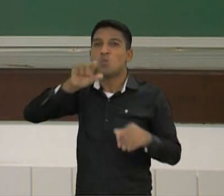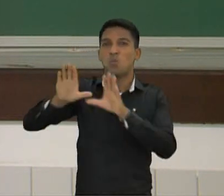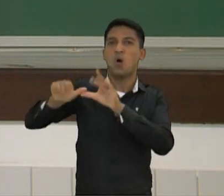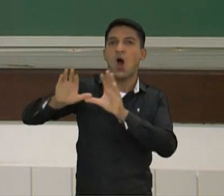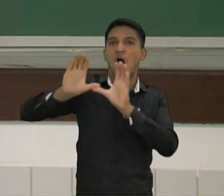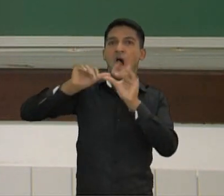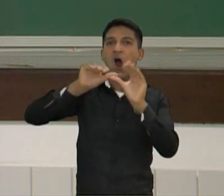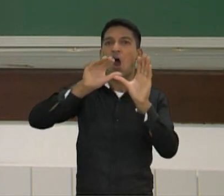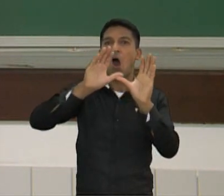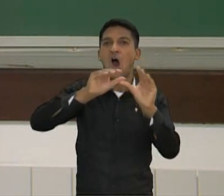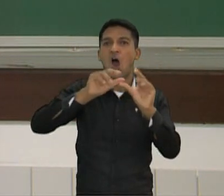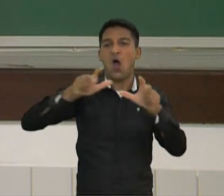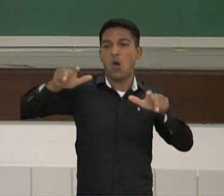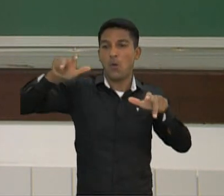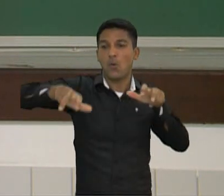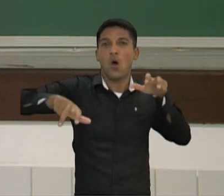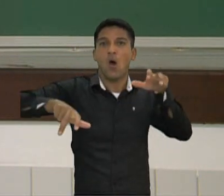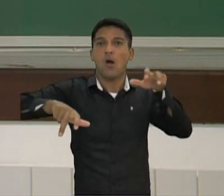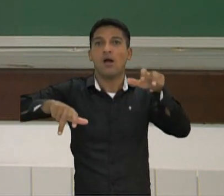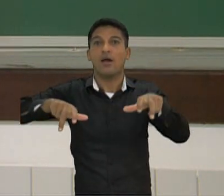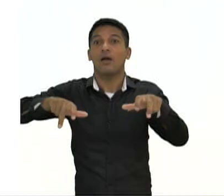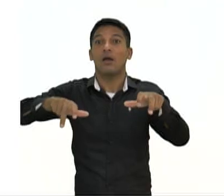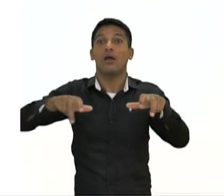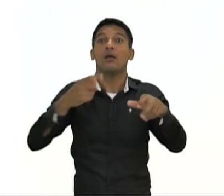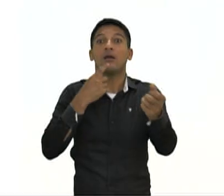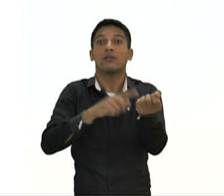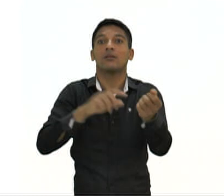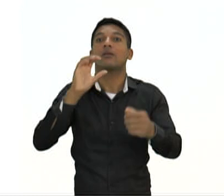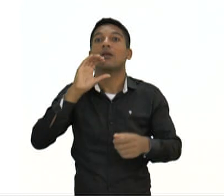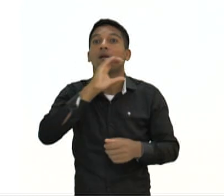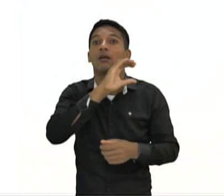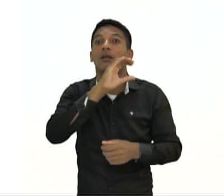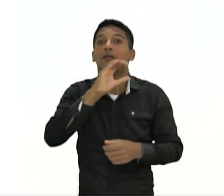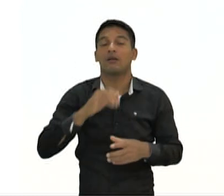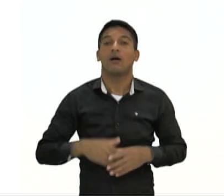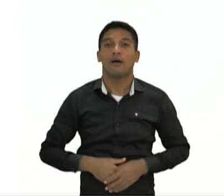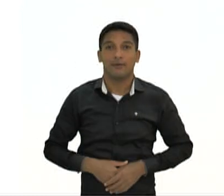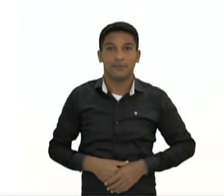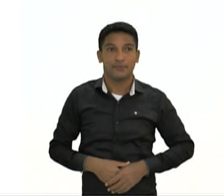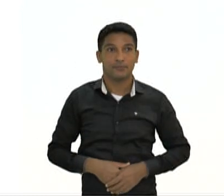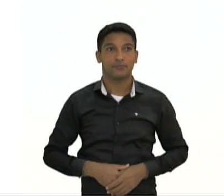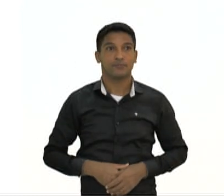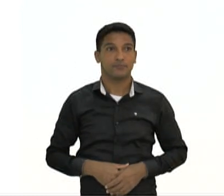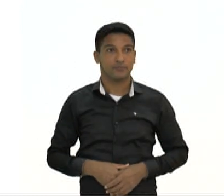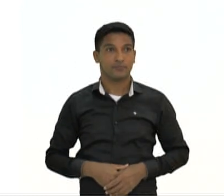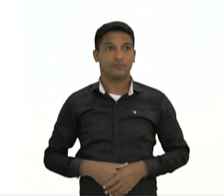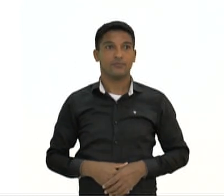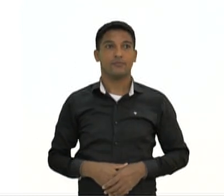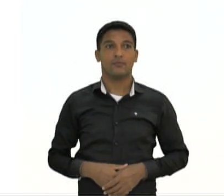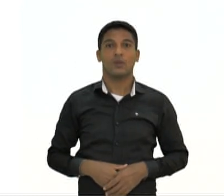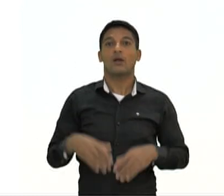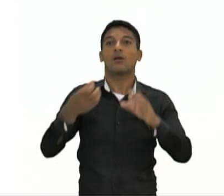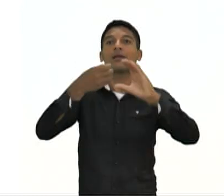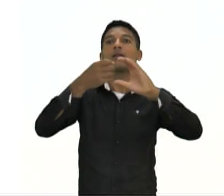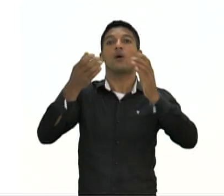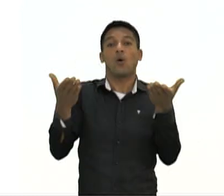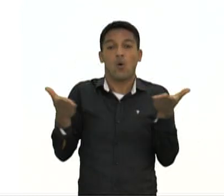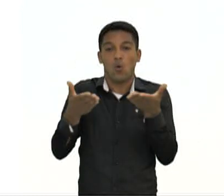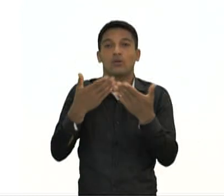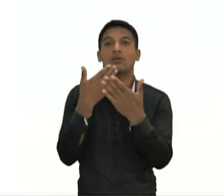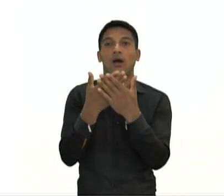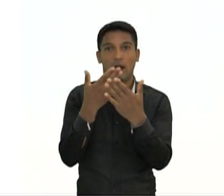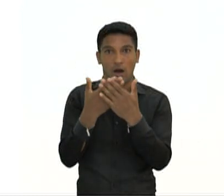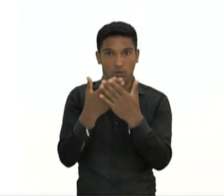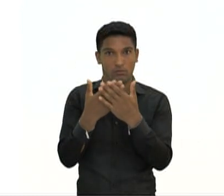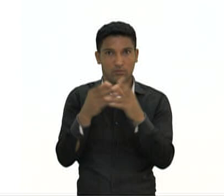objetivos. Compreender a importância da endotermia para aves e mamíferos, características de aves e mamíferos e